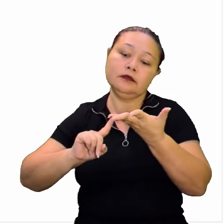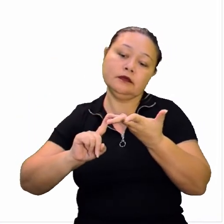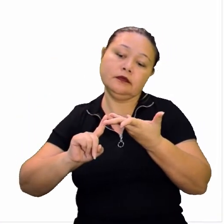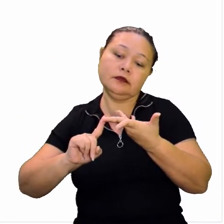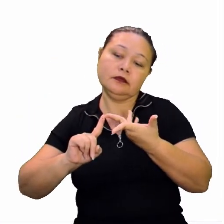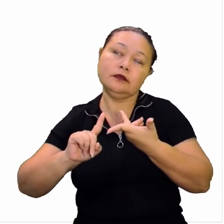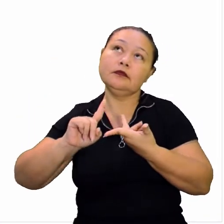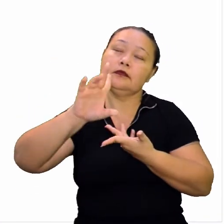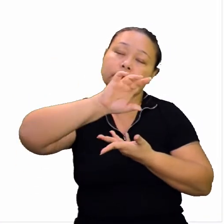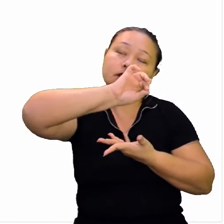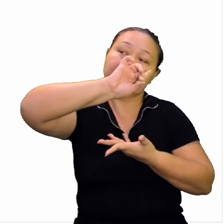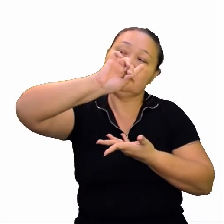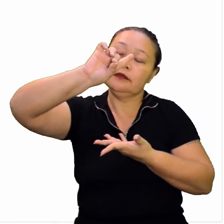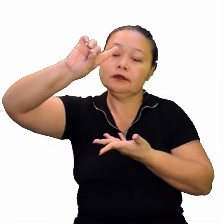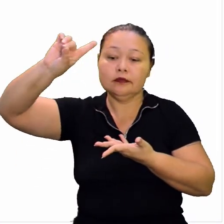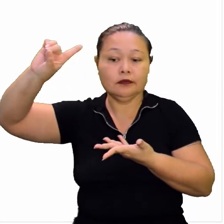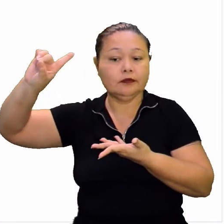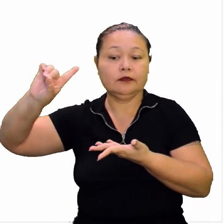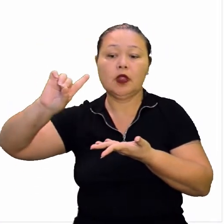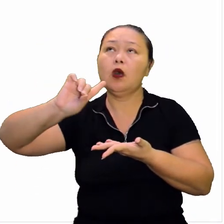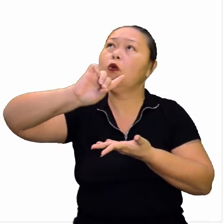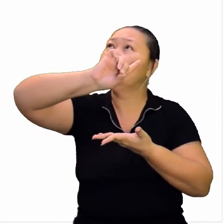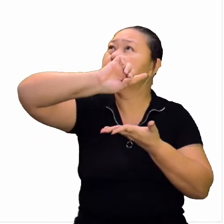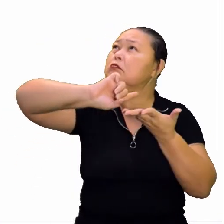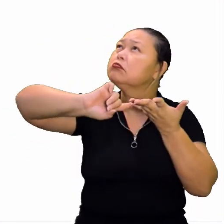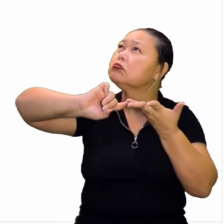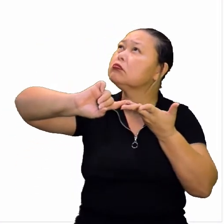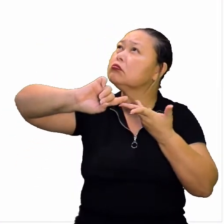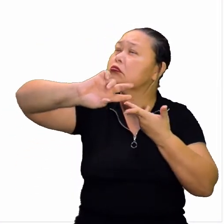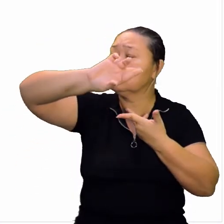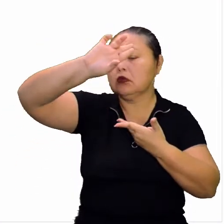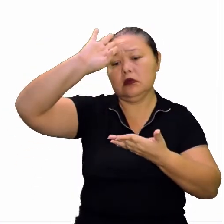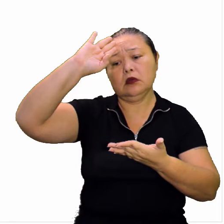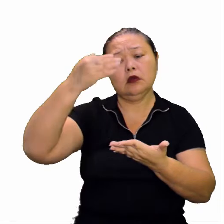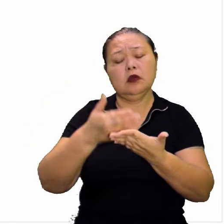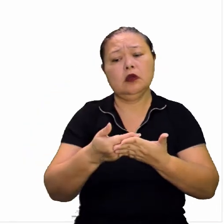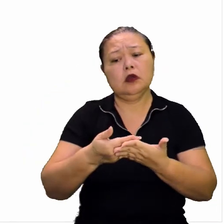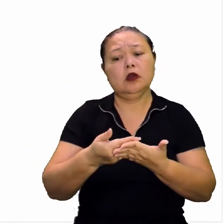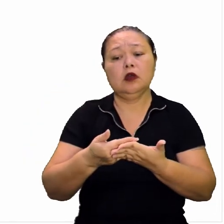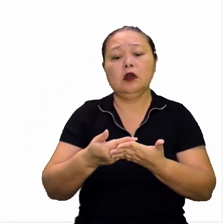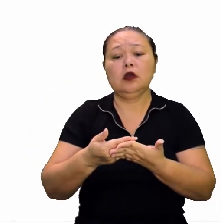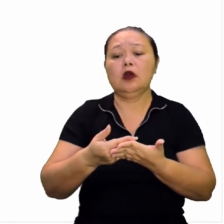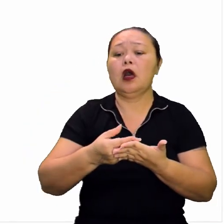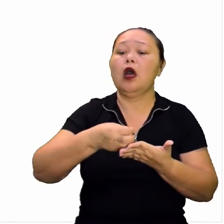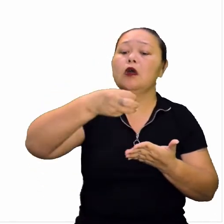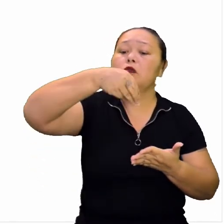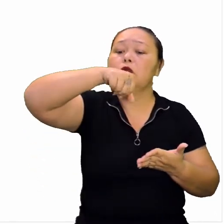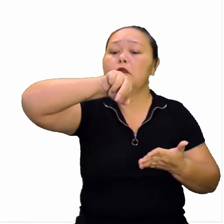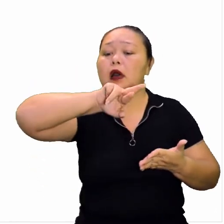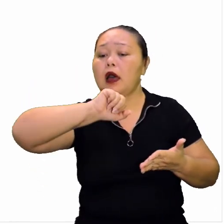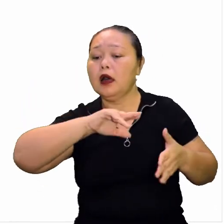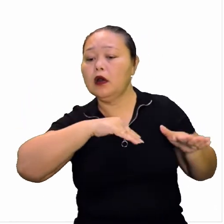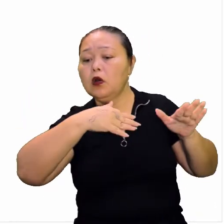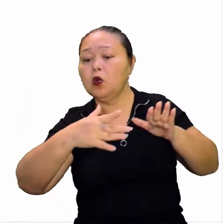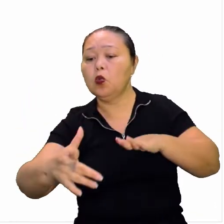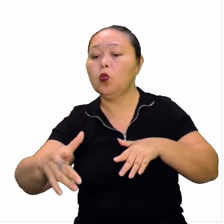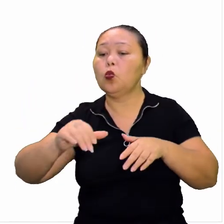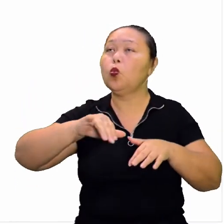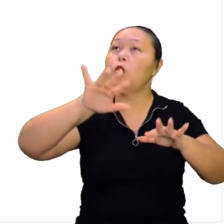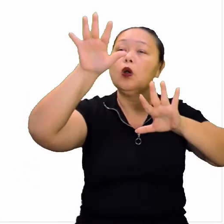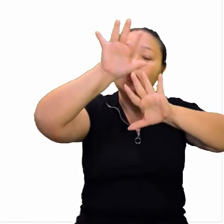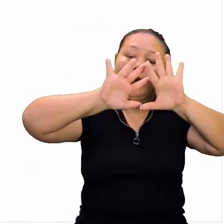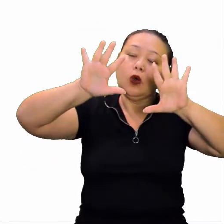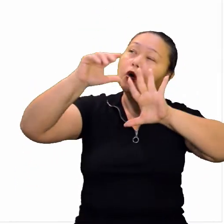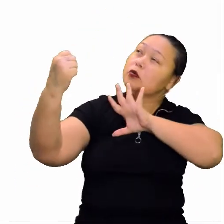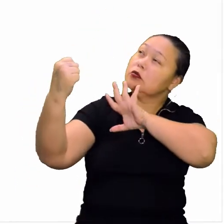eram politeístas. Então acreditavam no Deus do mar, da nuvem,